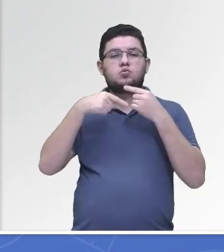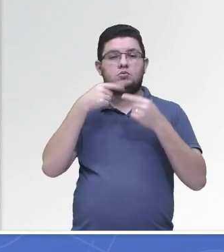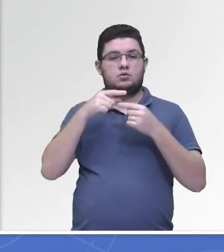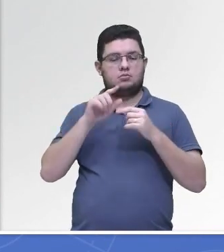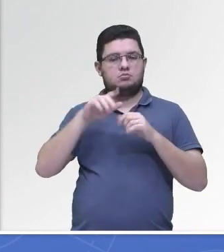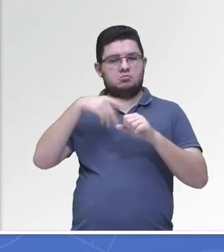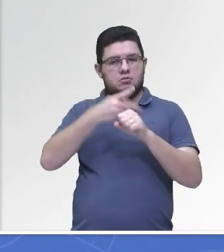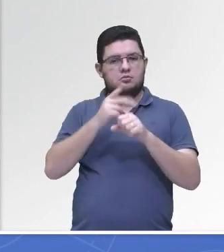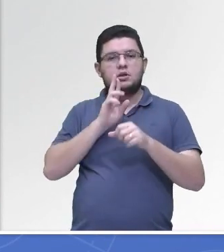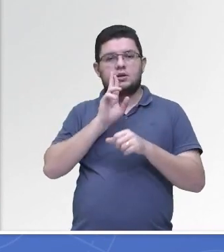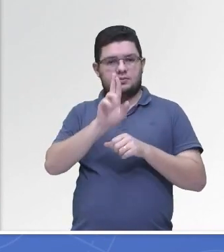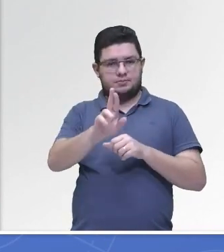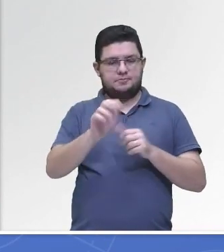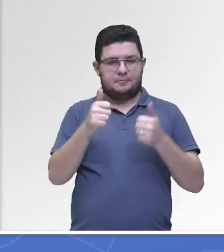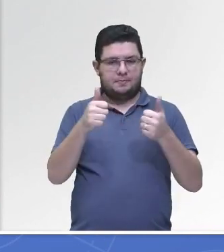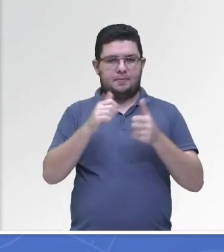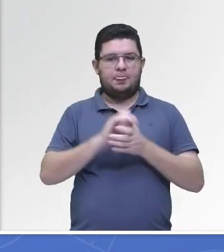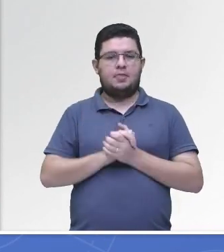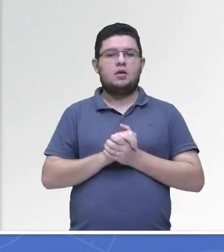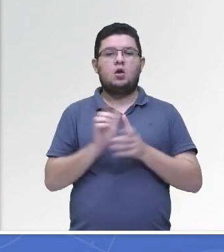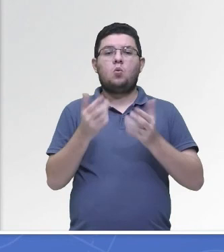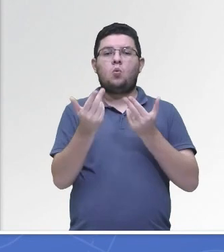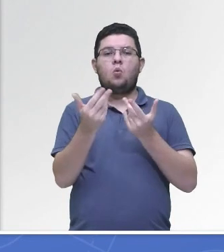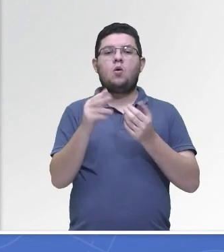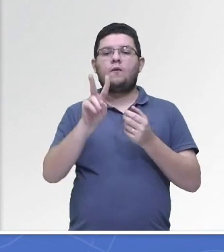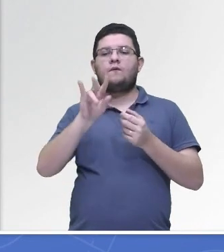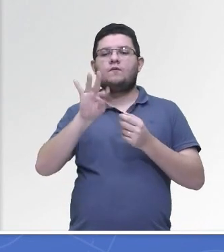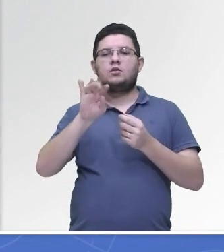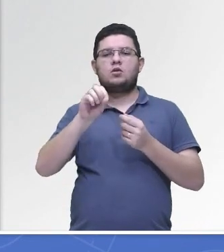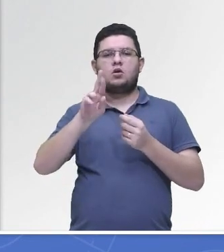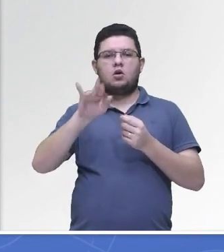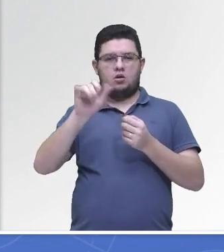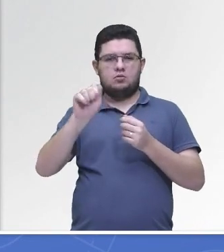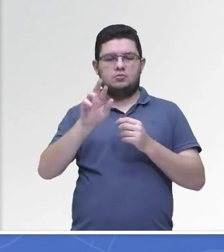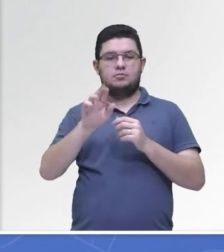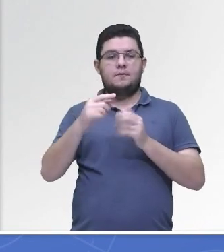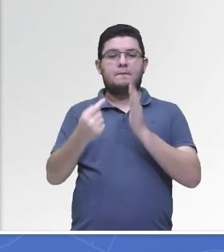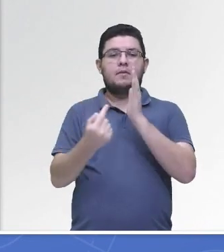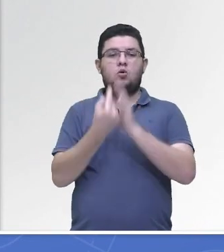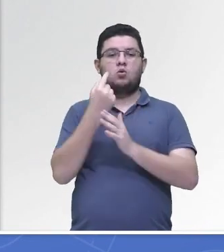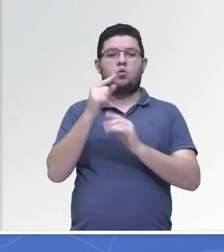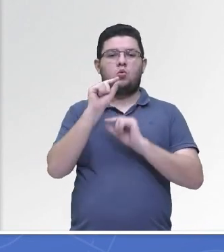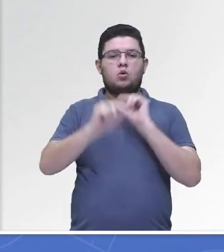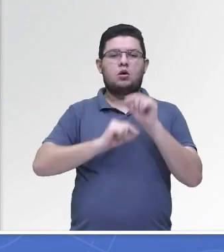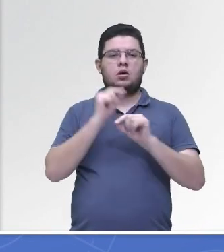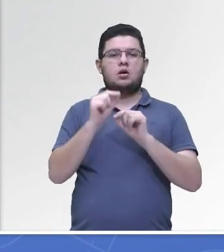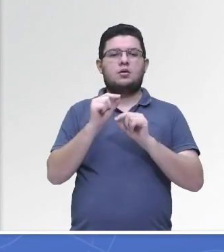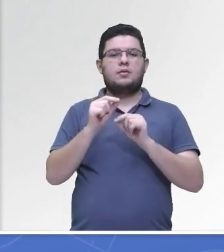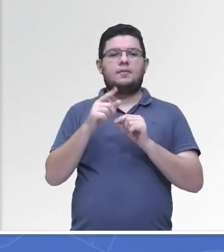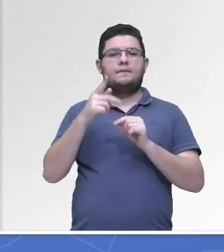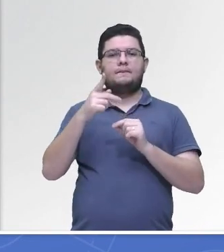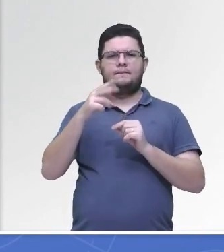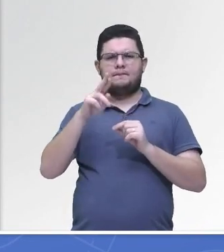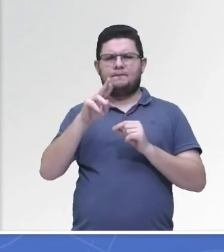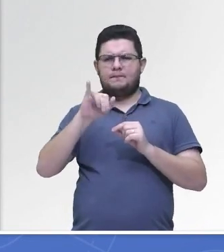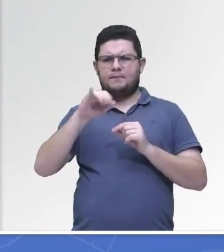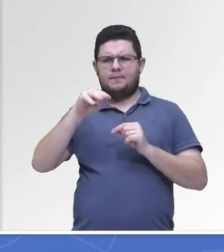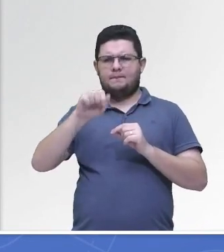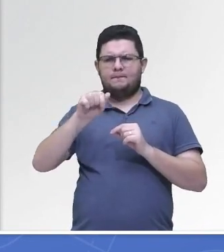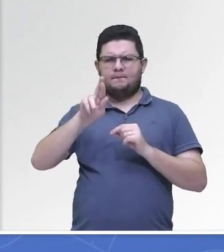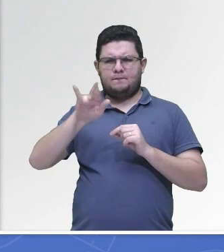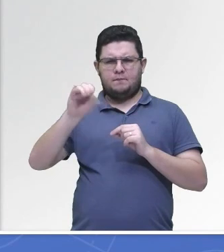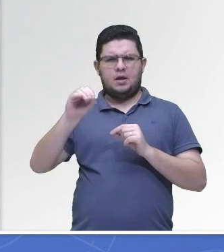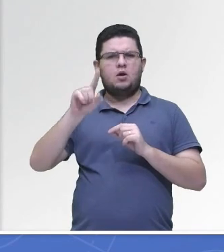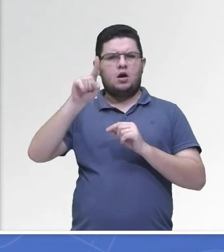nossa coleguinha Vitória, que perguntou, o primário é sempre o carbono de cima? Vamos analisar para tirar